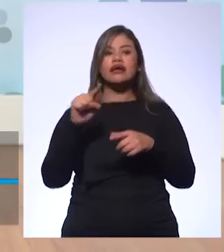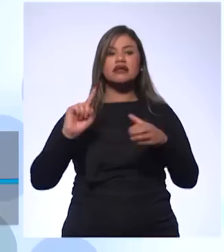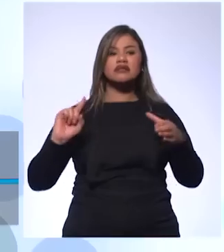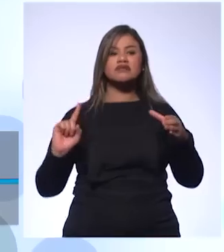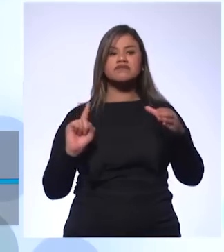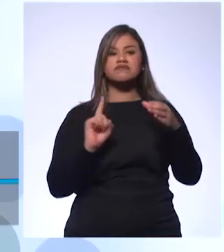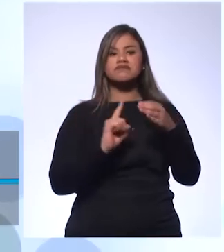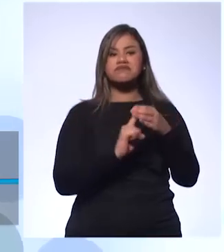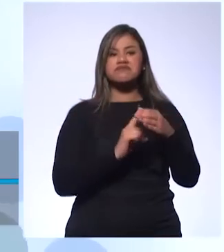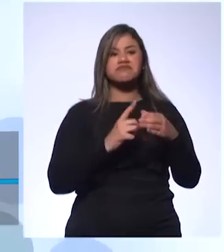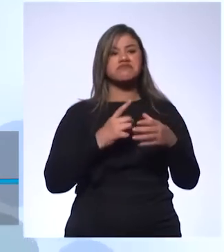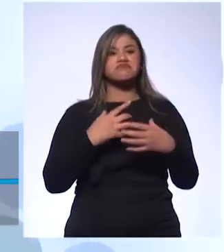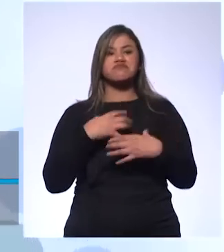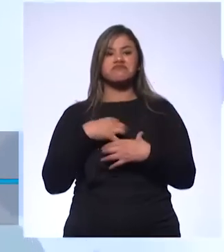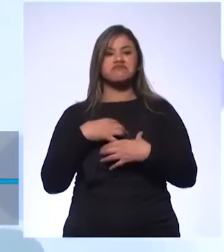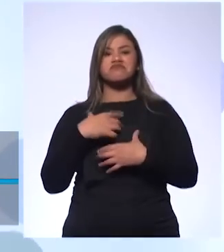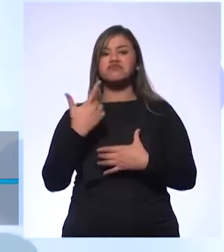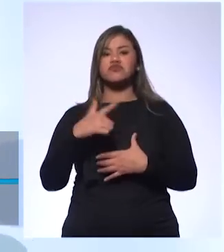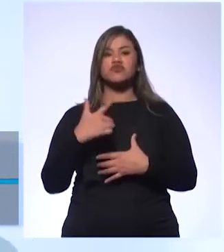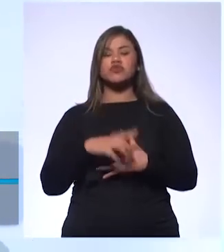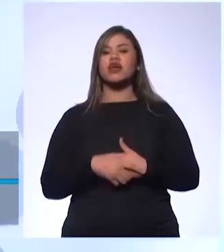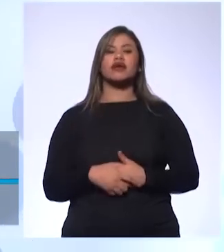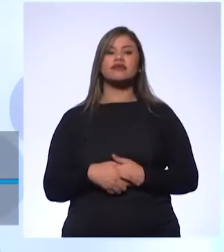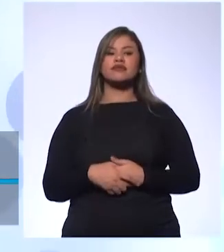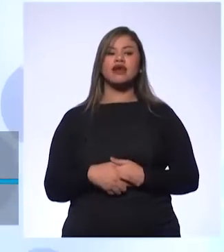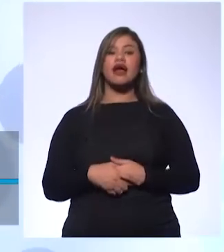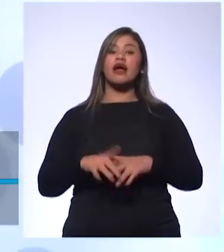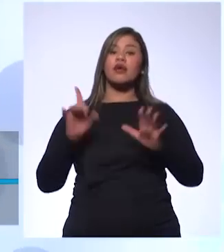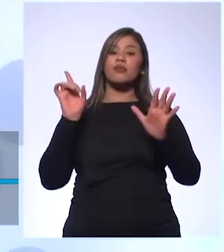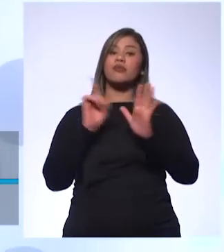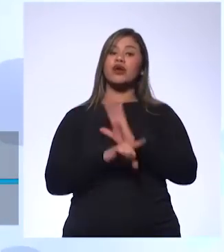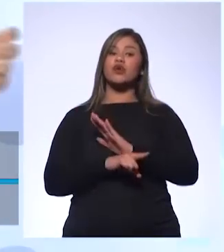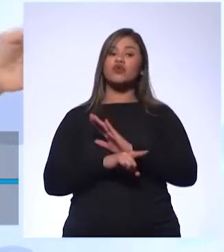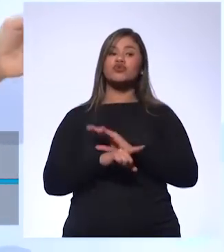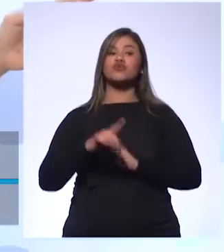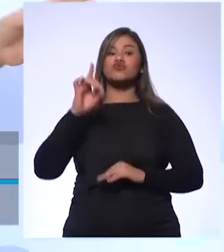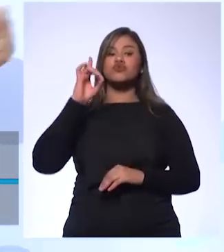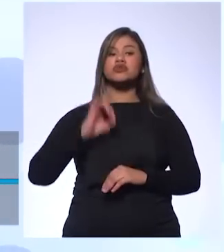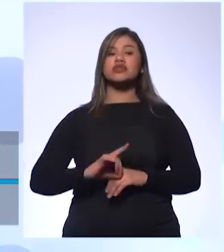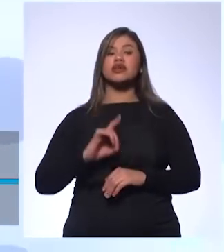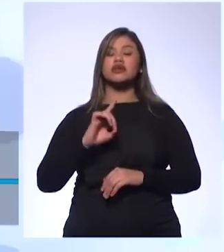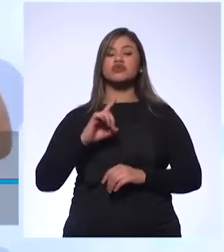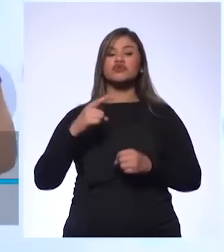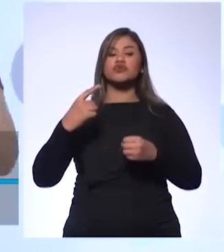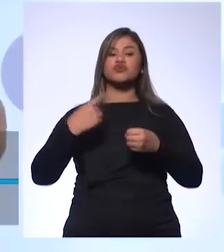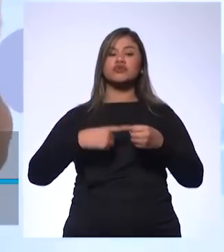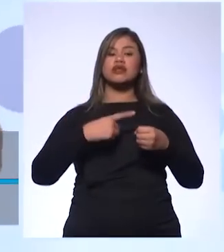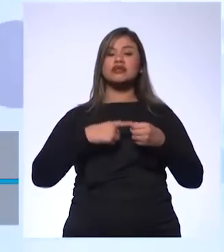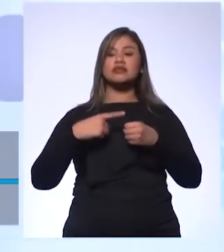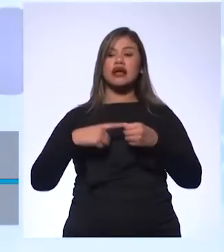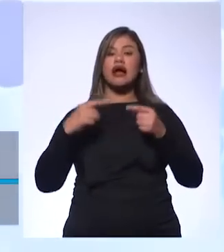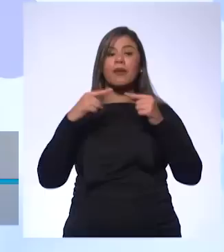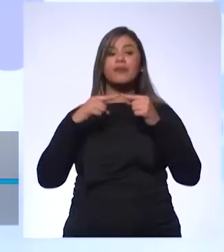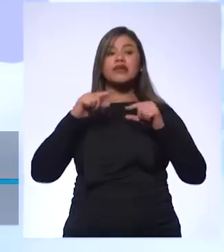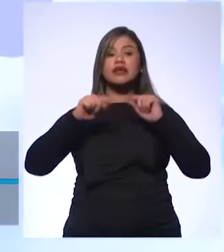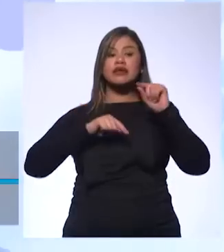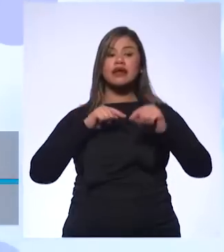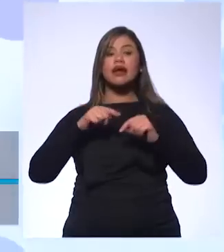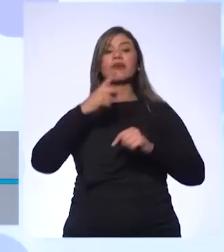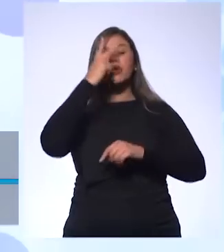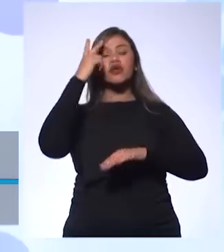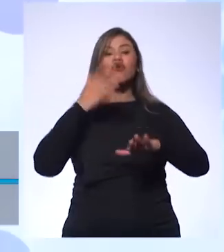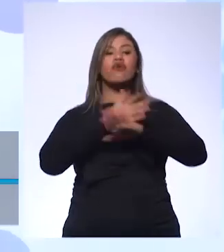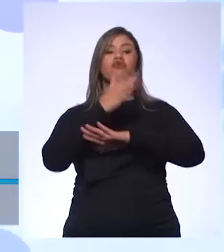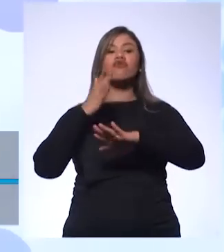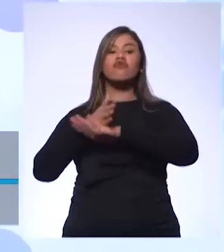o direito à cidade é para quem? Quem frequenta? Quem frequenta? Teve um tempo atrás, a galera vai lembrar. Lembra dos rolezinhos no